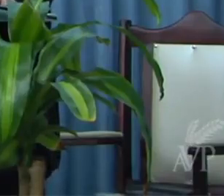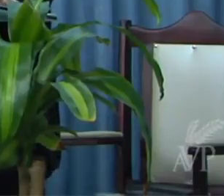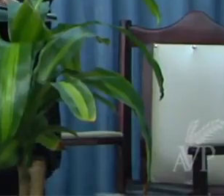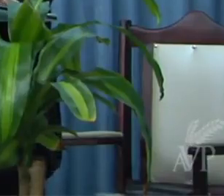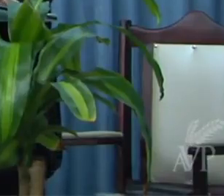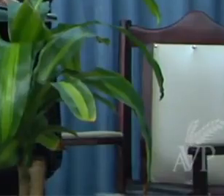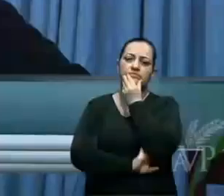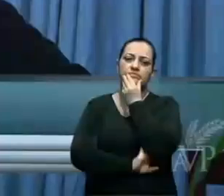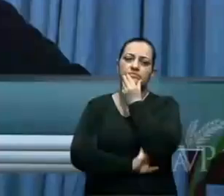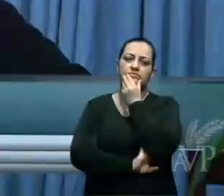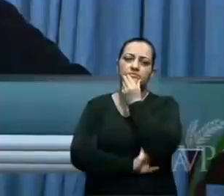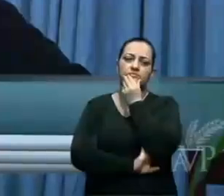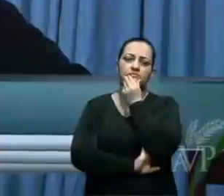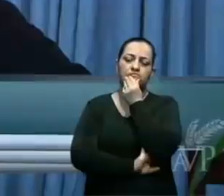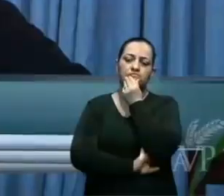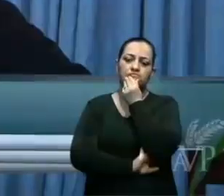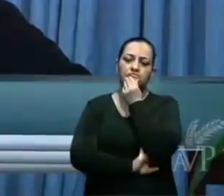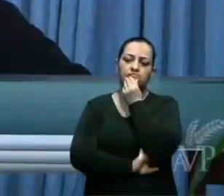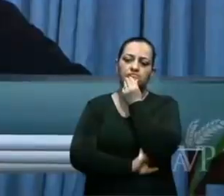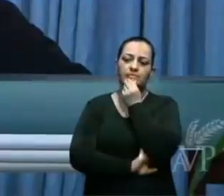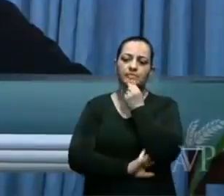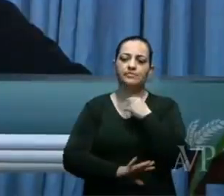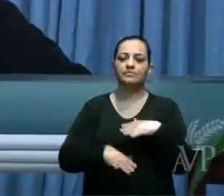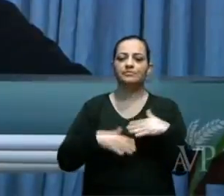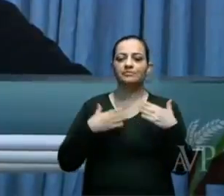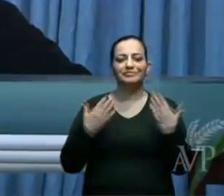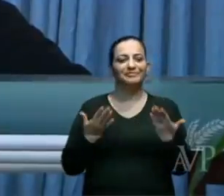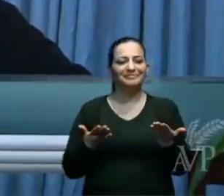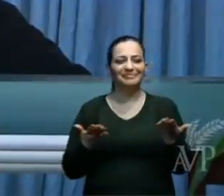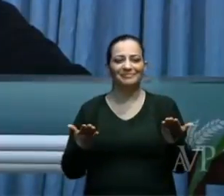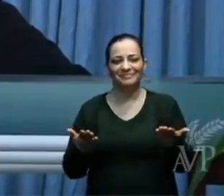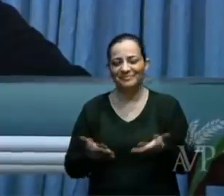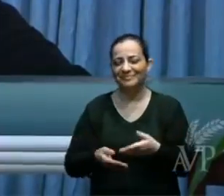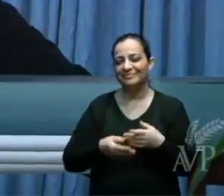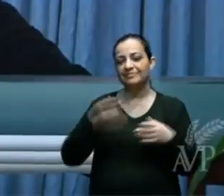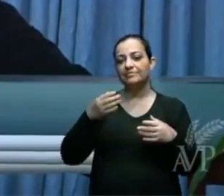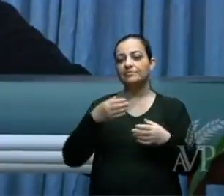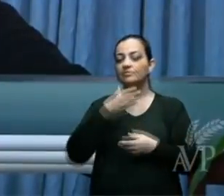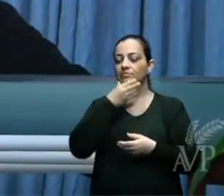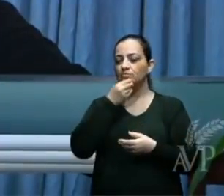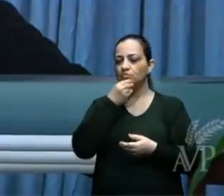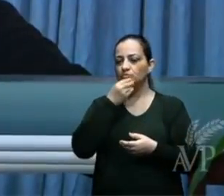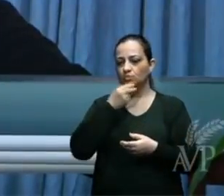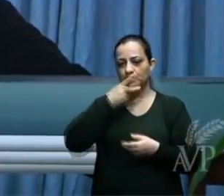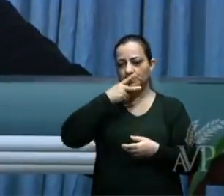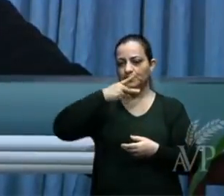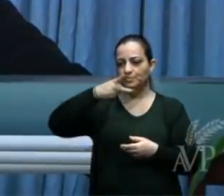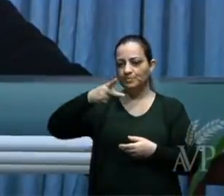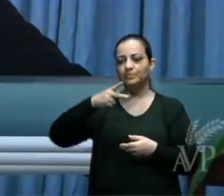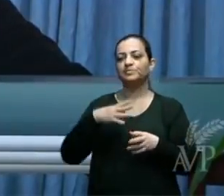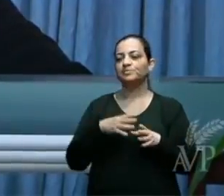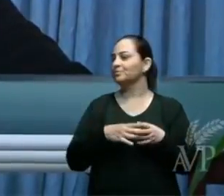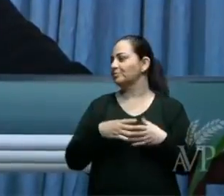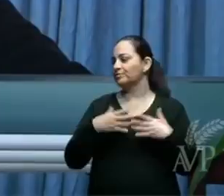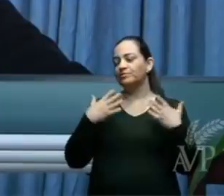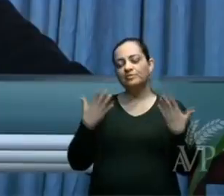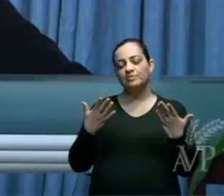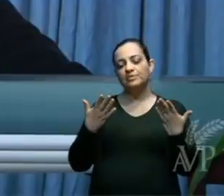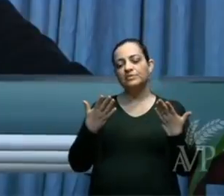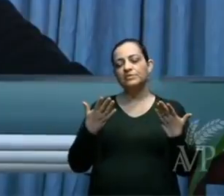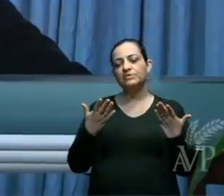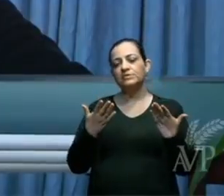capa e diz martin embora ele era um café com melo mas